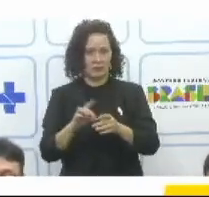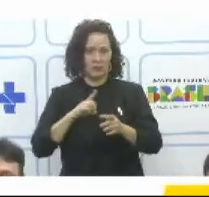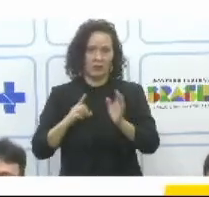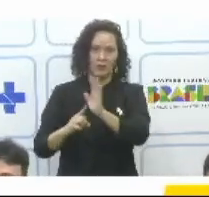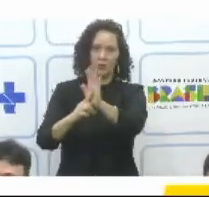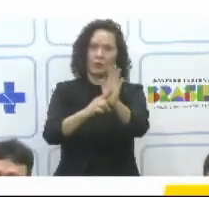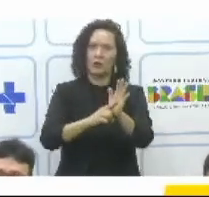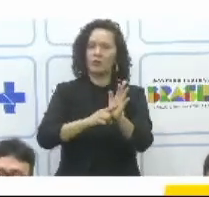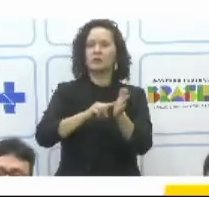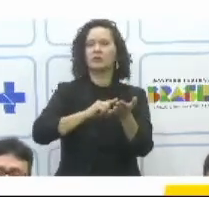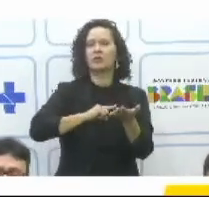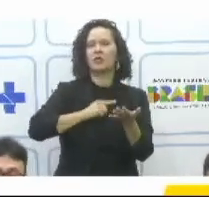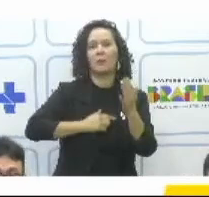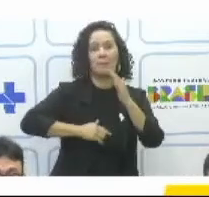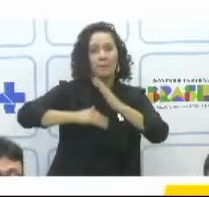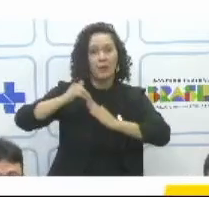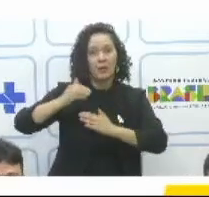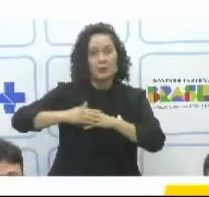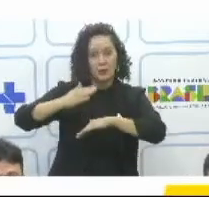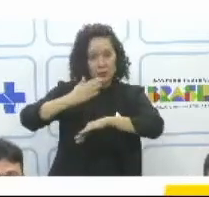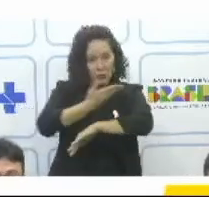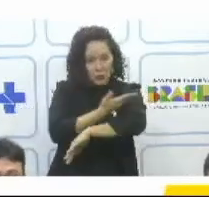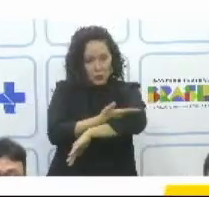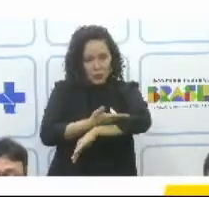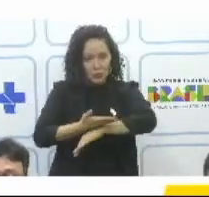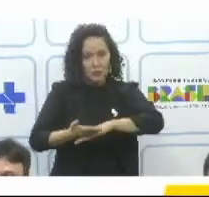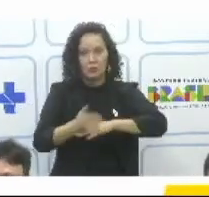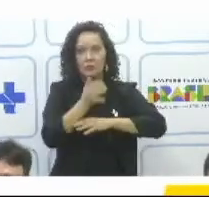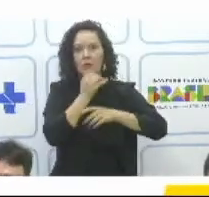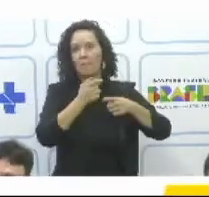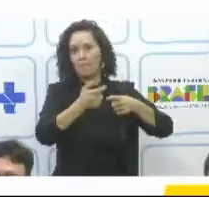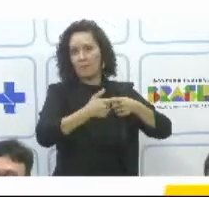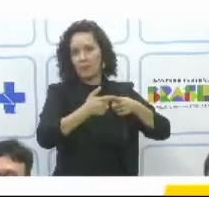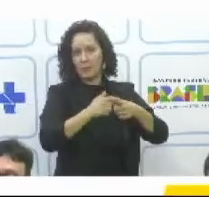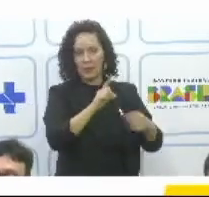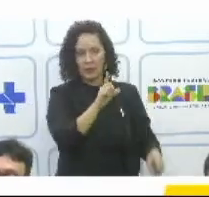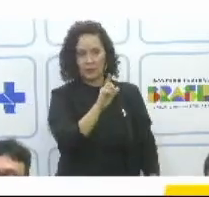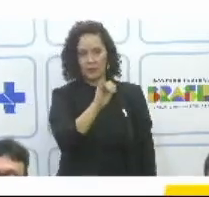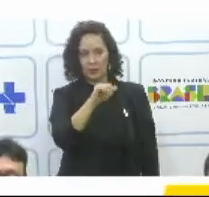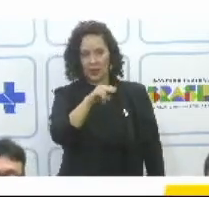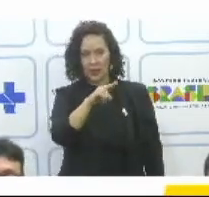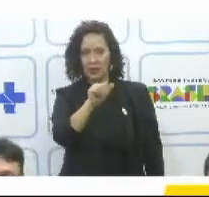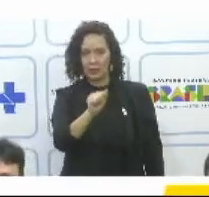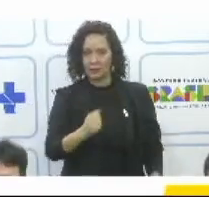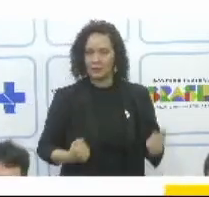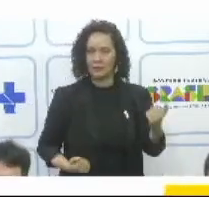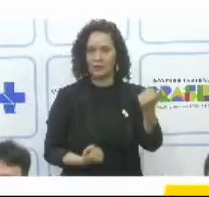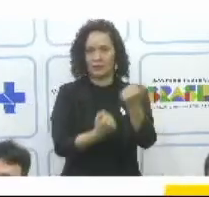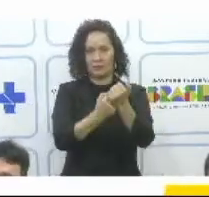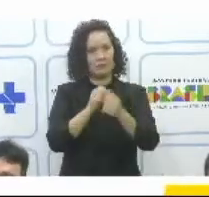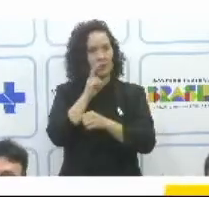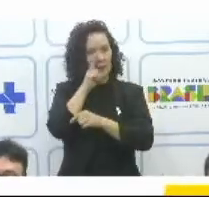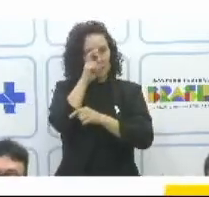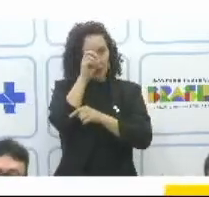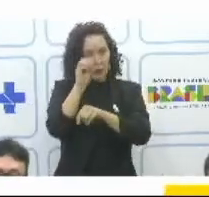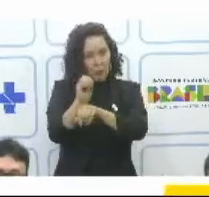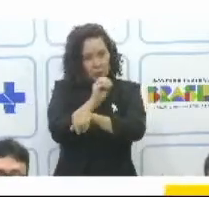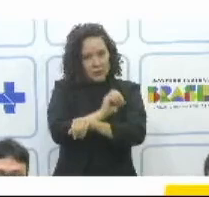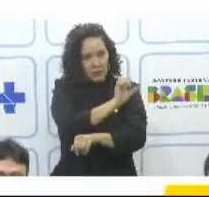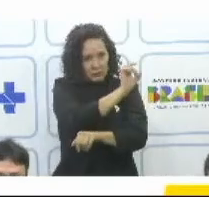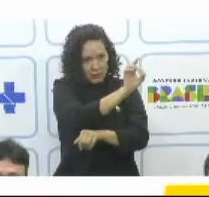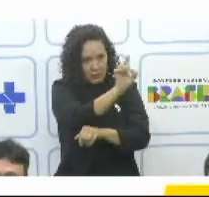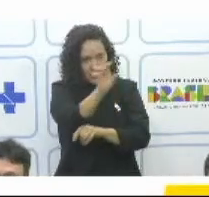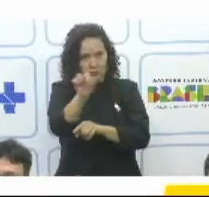trazem um conjunto de práticas que são clínicas, que vão fortalecer esse cuidado, né, individual e